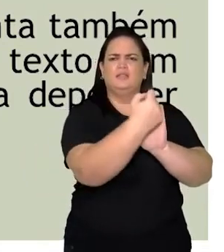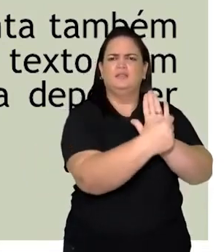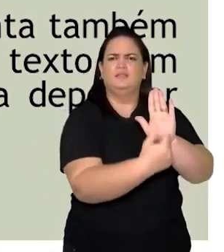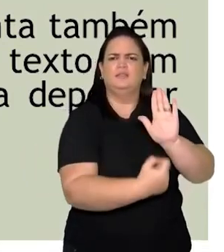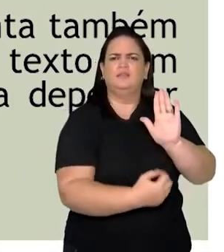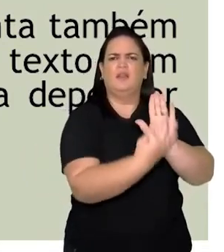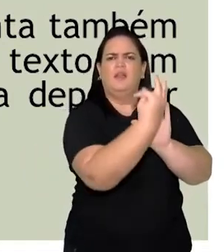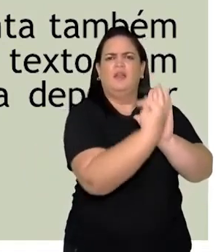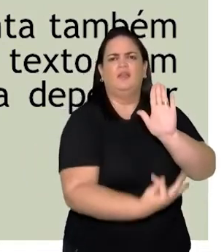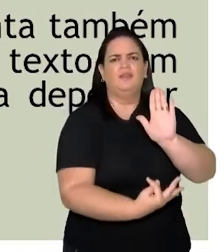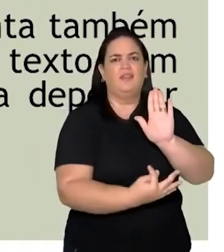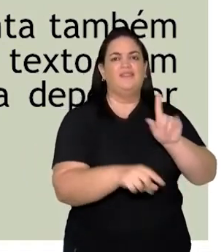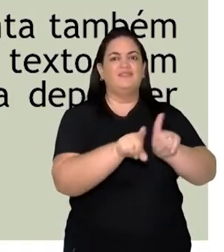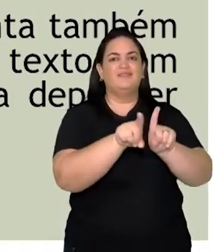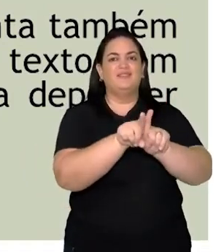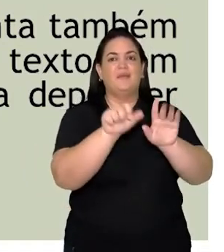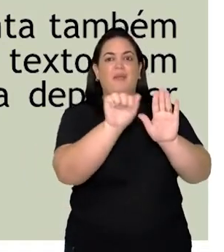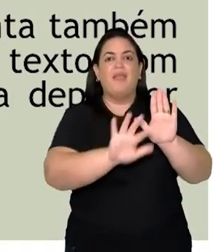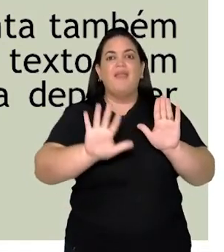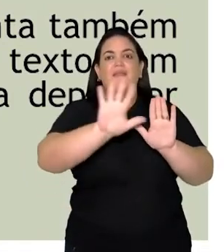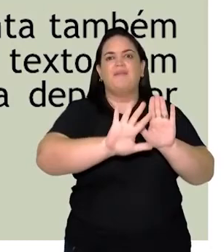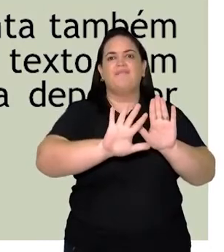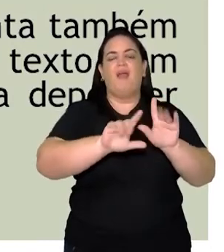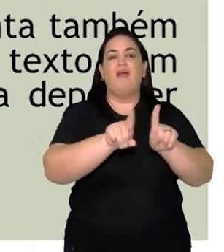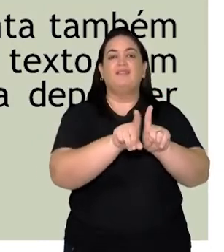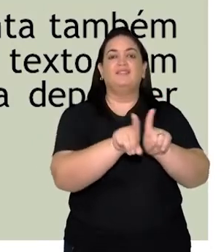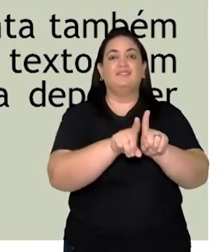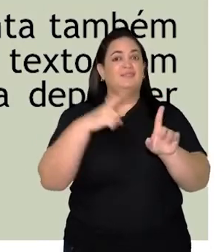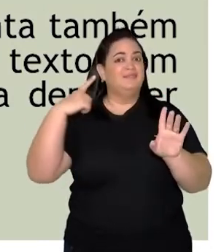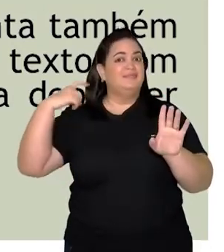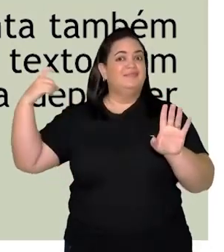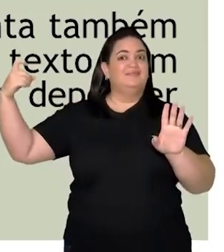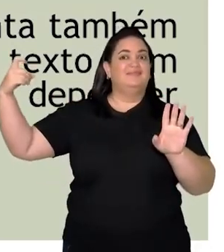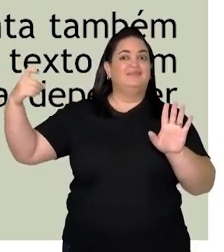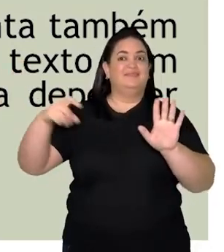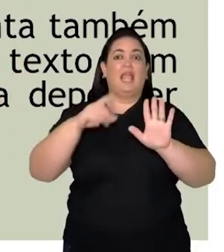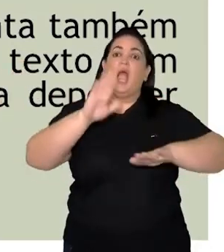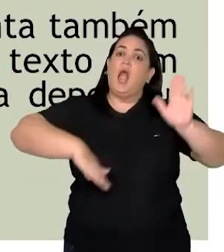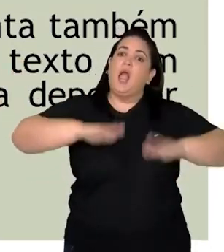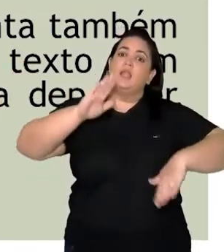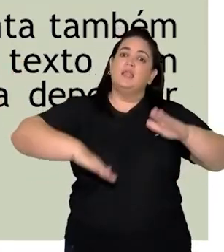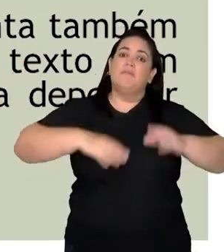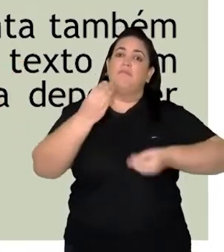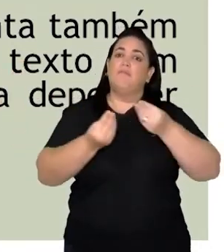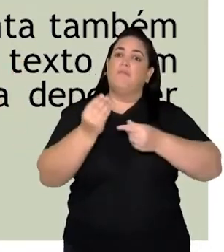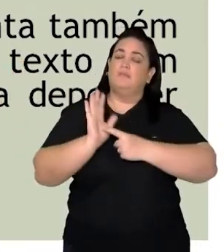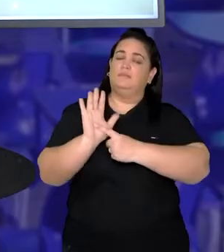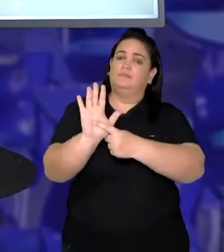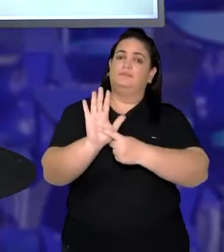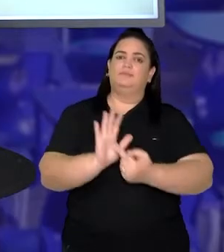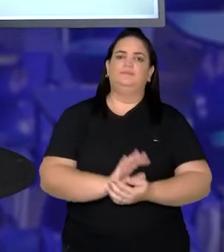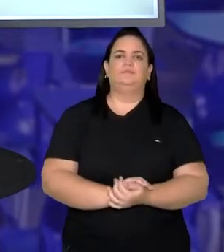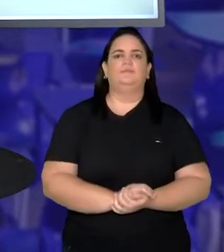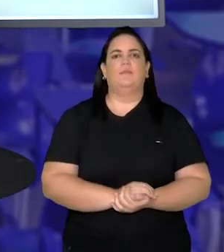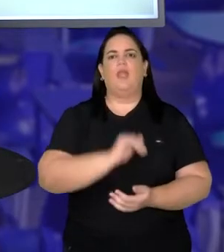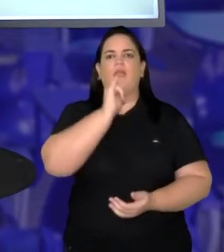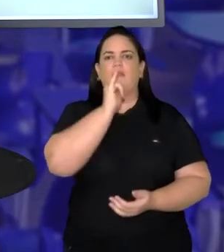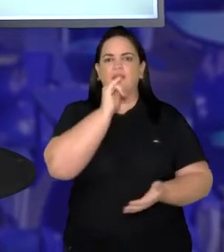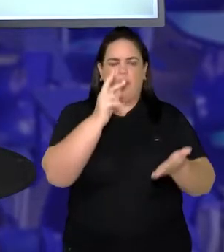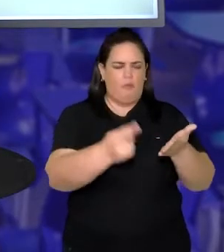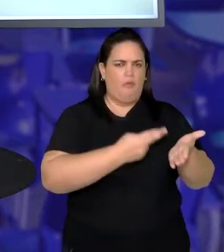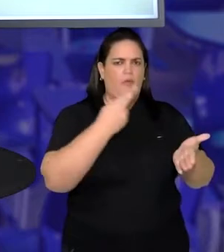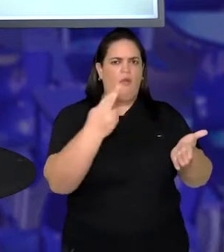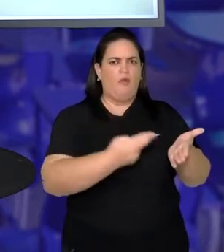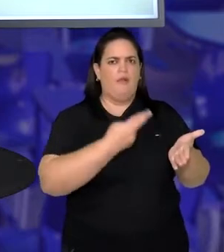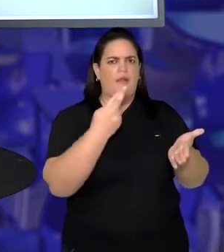que relaciona texto com imagens e também recursos sonoros, a depender do veículo de comunicação. Vejamos.